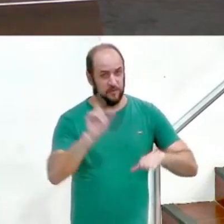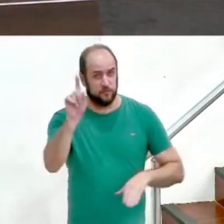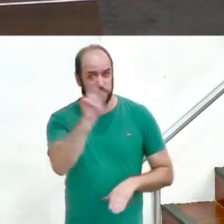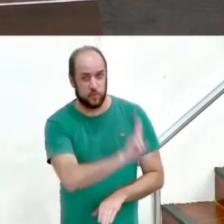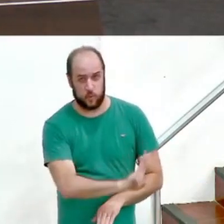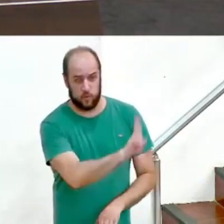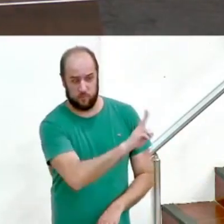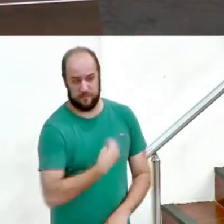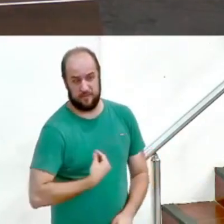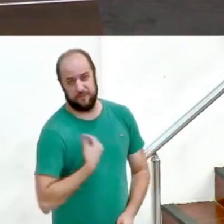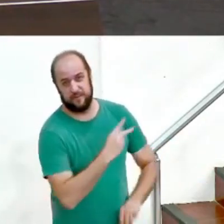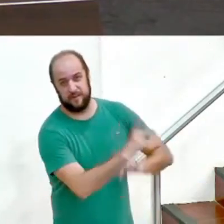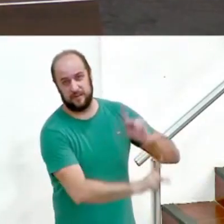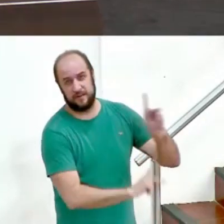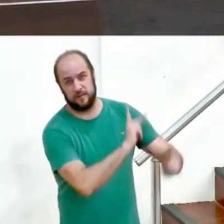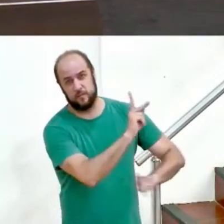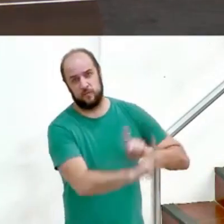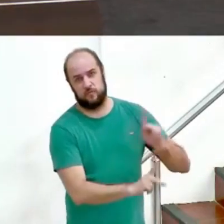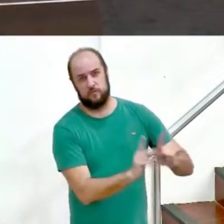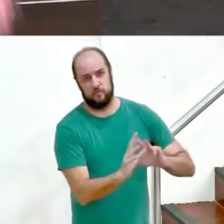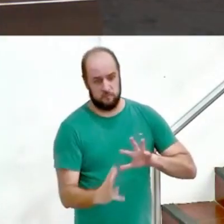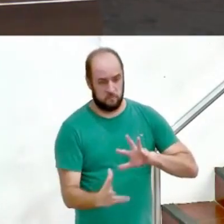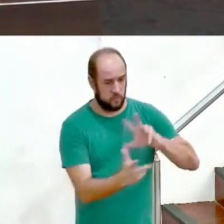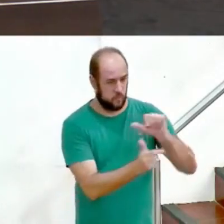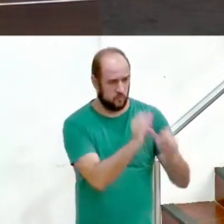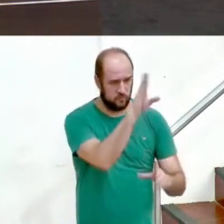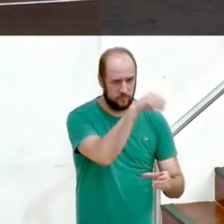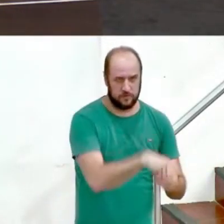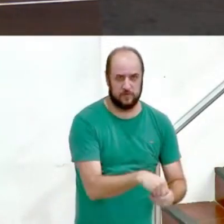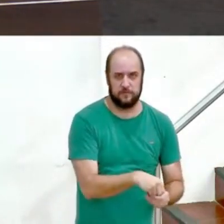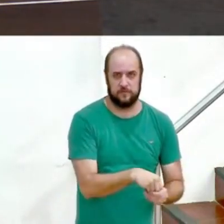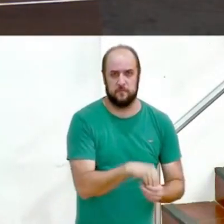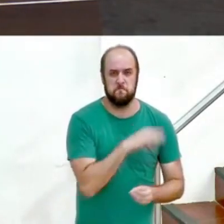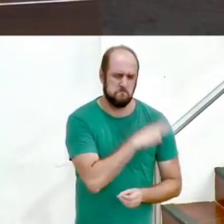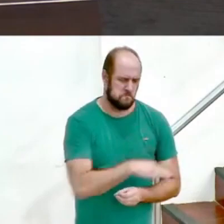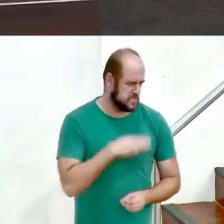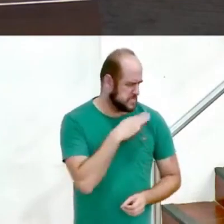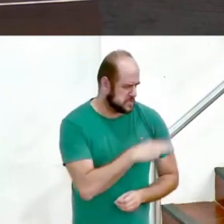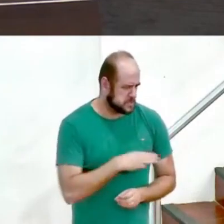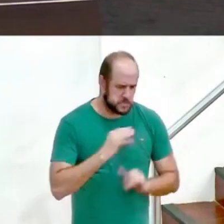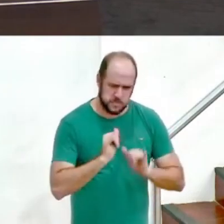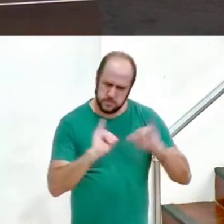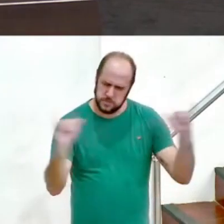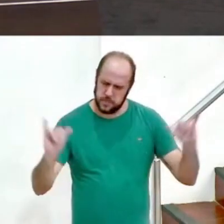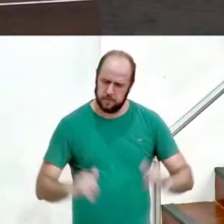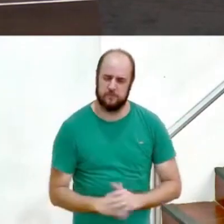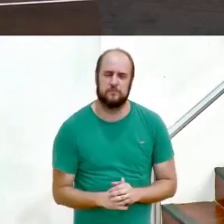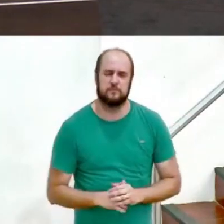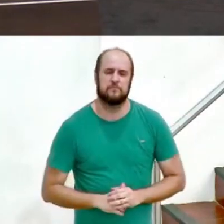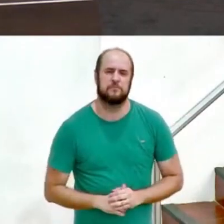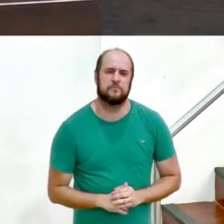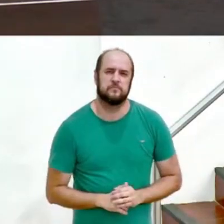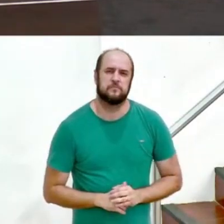Deus no mundo caído, missionários do Senhor.